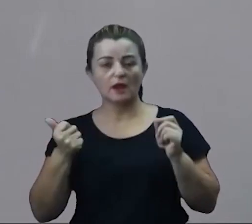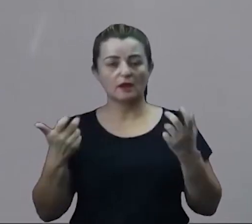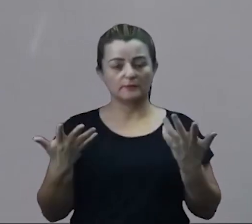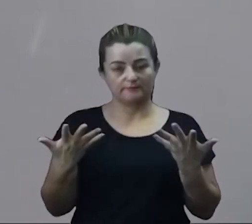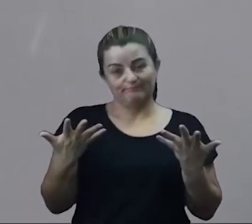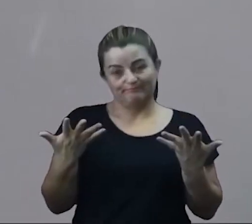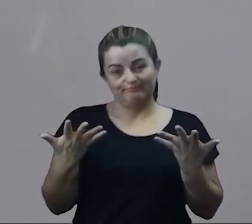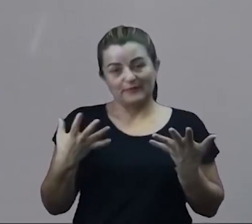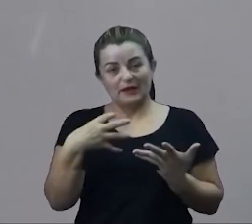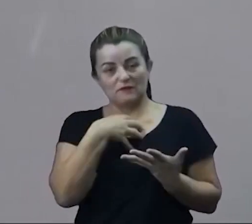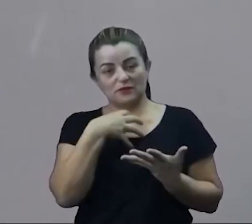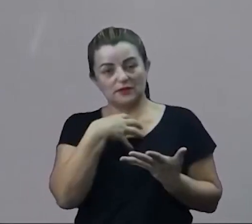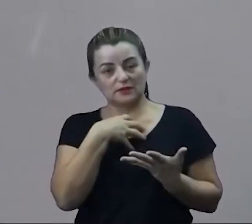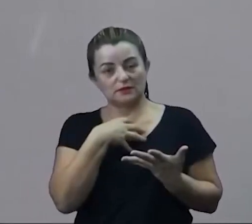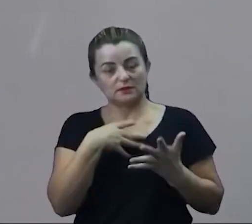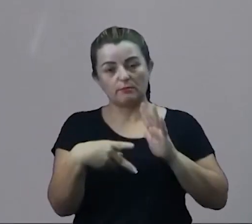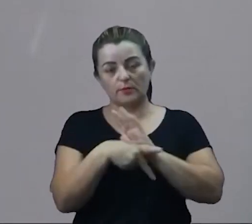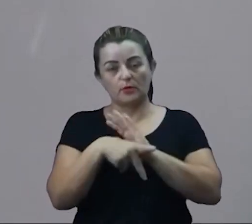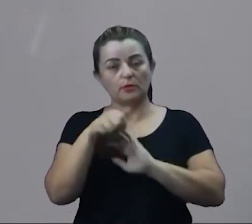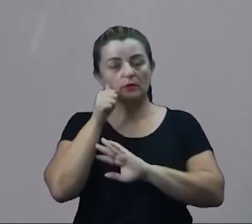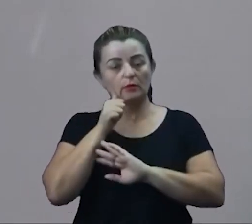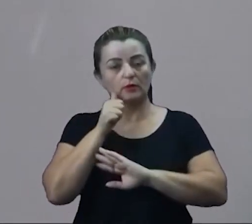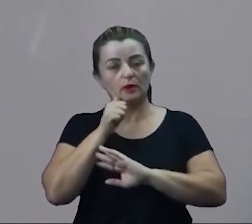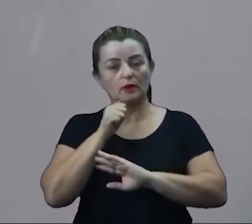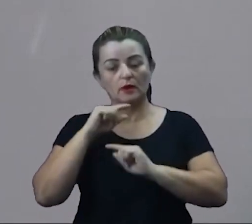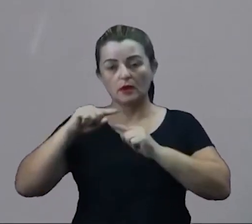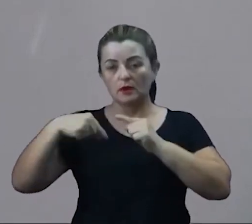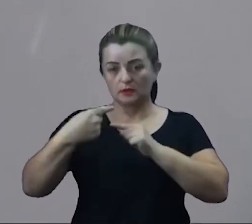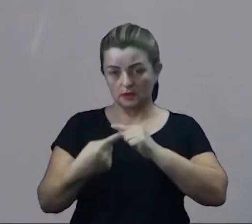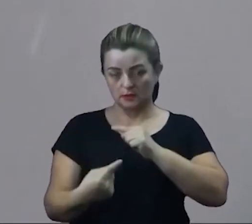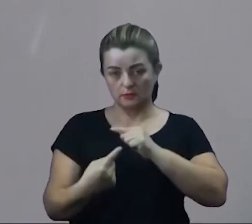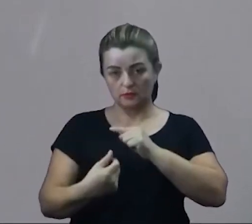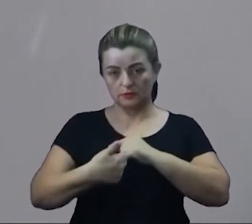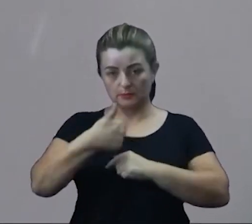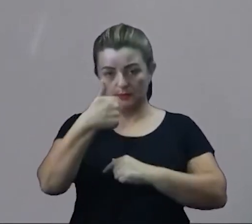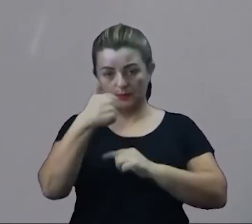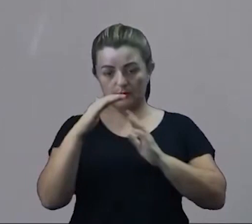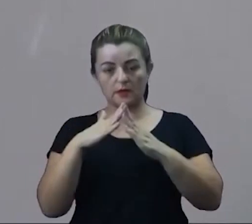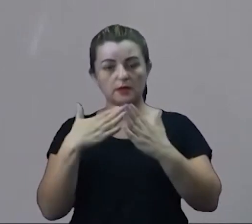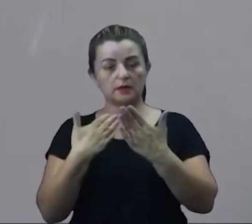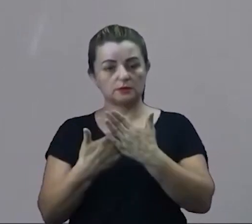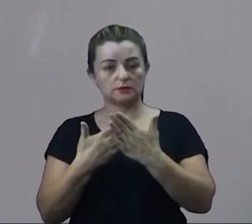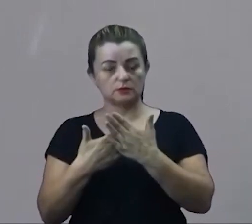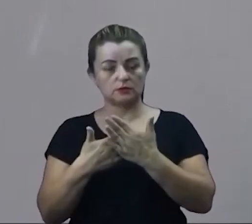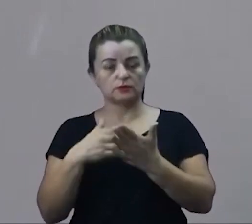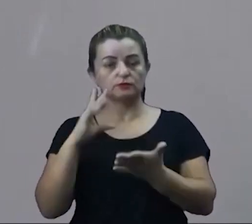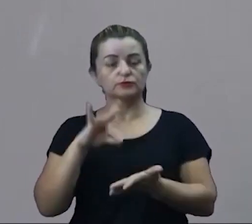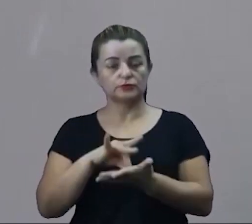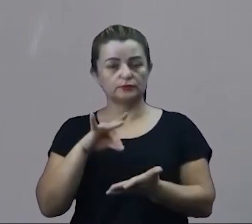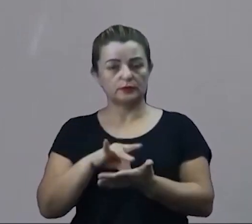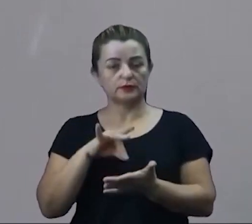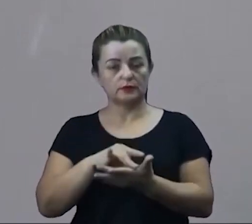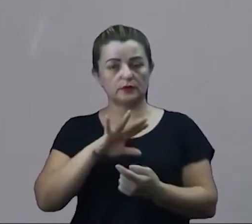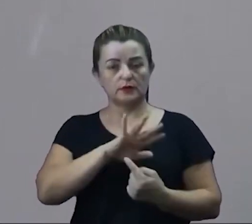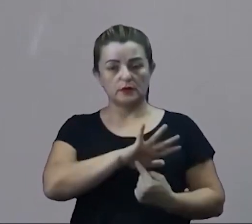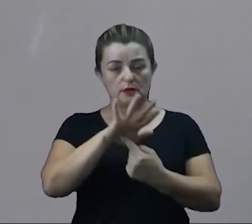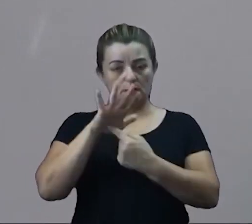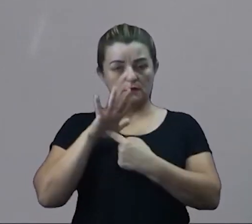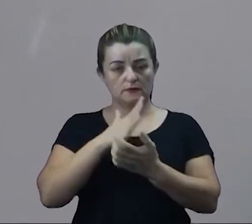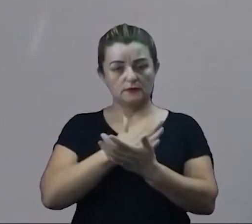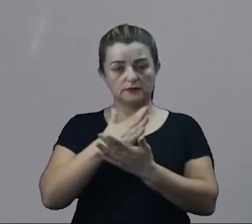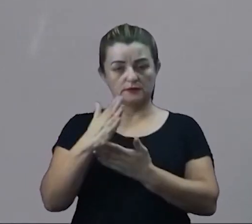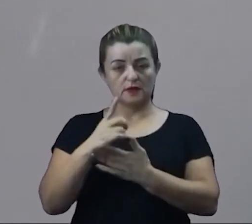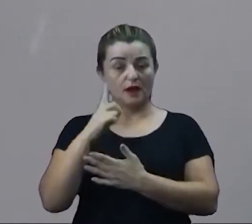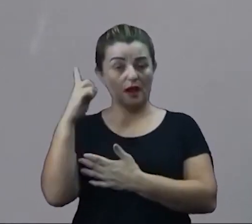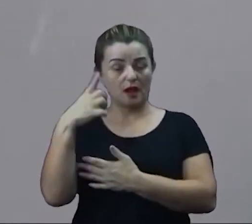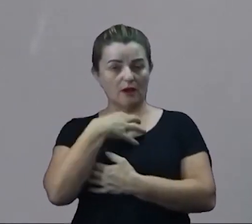Assim eles vão caracterizá-la. Depois disso, a nossa primeira escola literária, de fato, que vai aí iniciar na